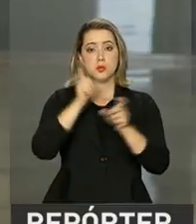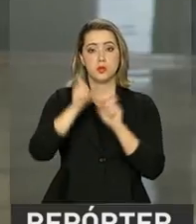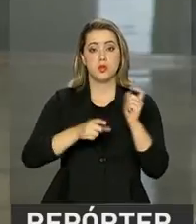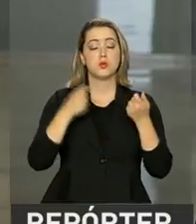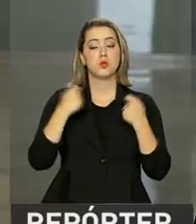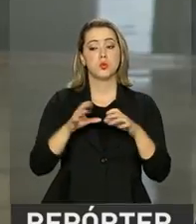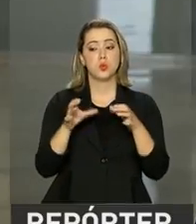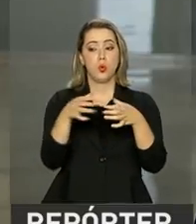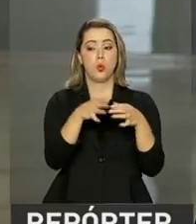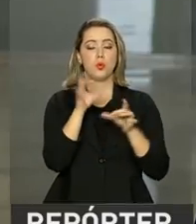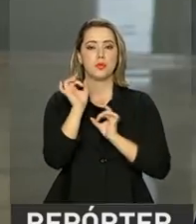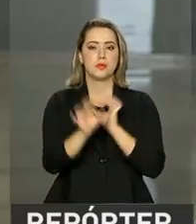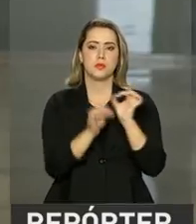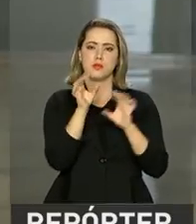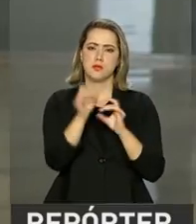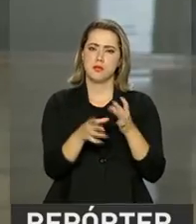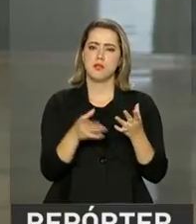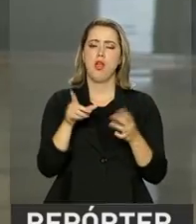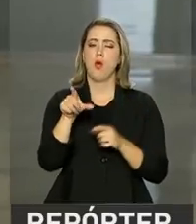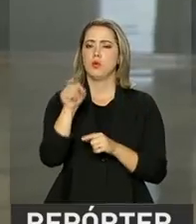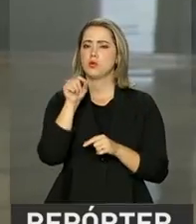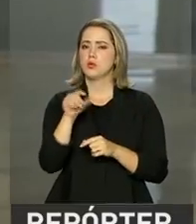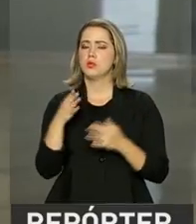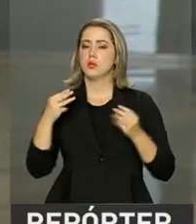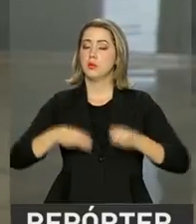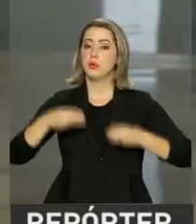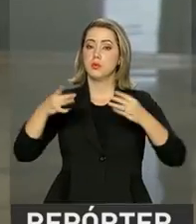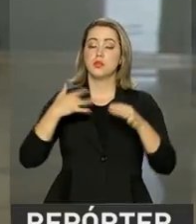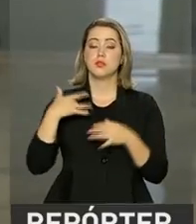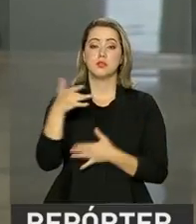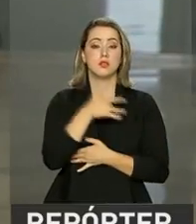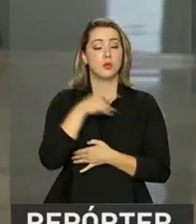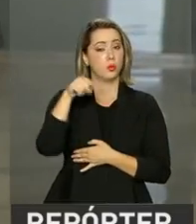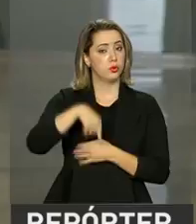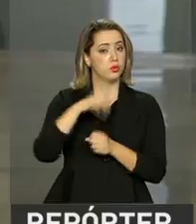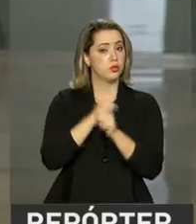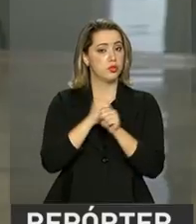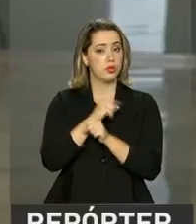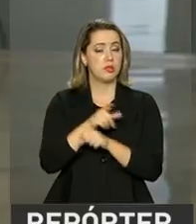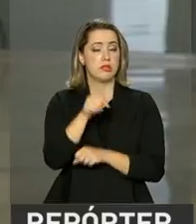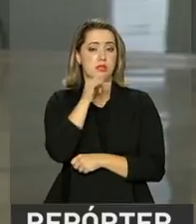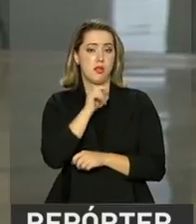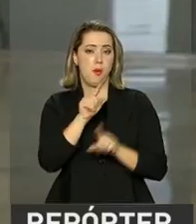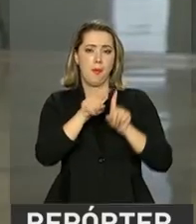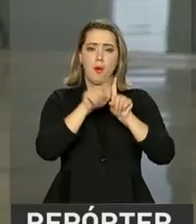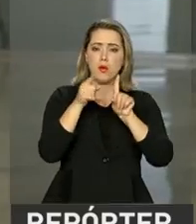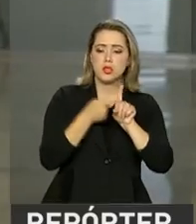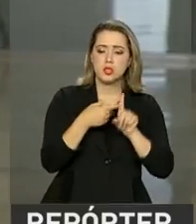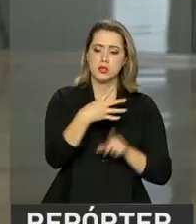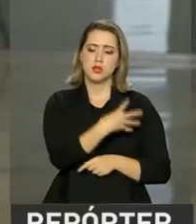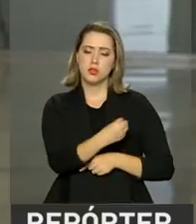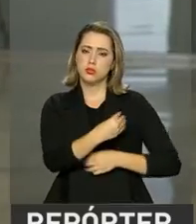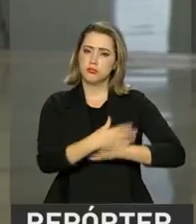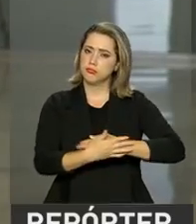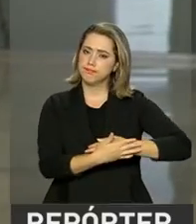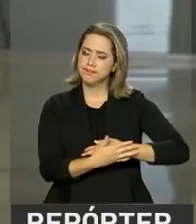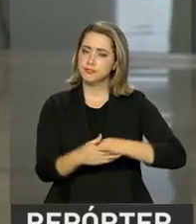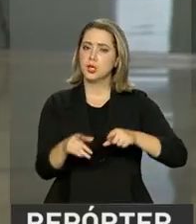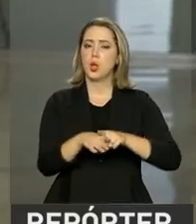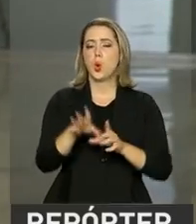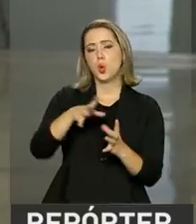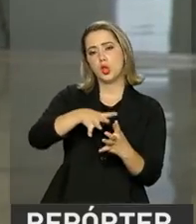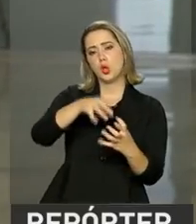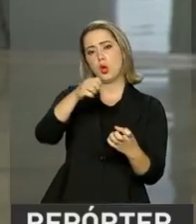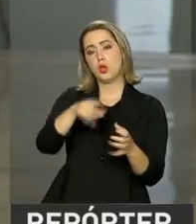selecionados pelo ministério da saúde para a campanha deste ano como gestantes lactantes idosos os